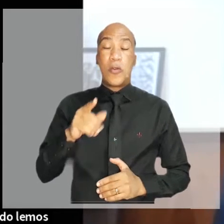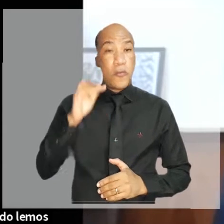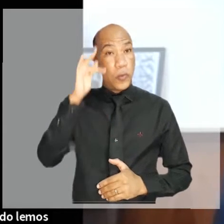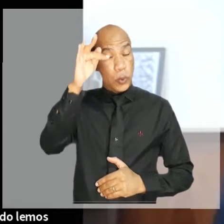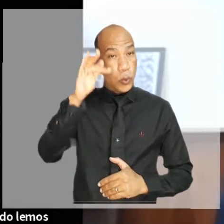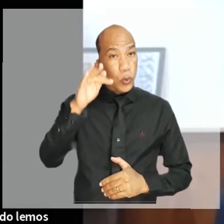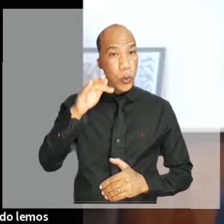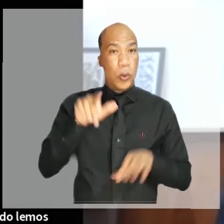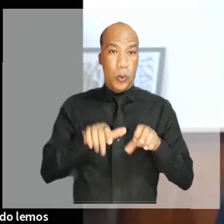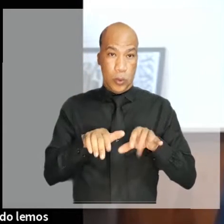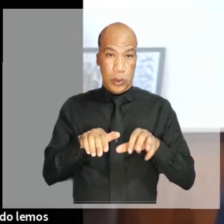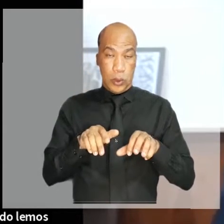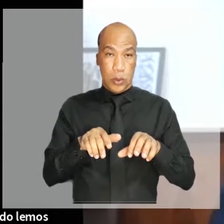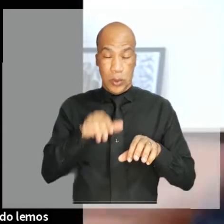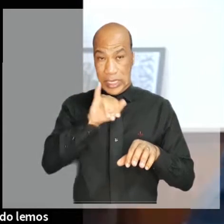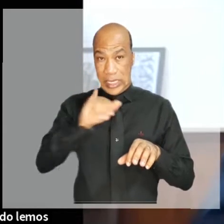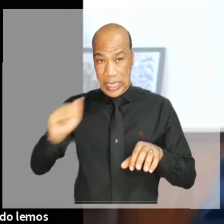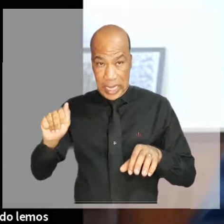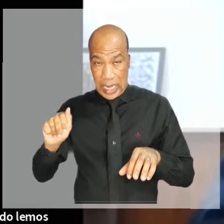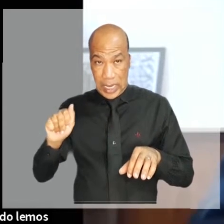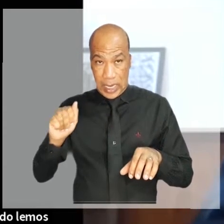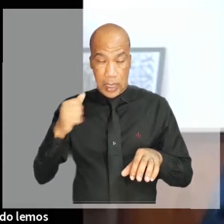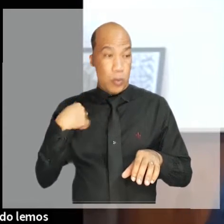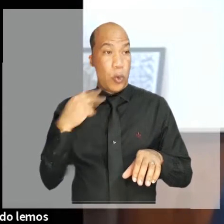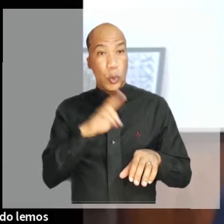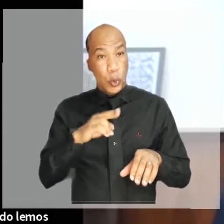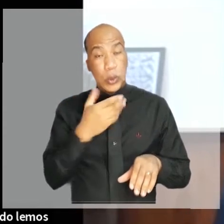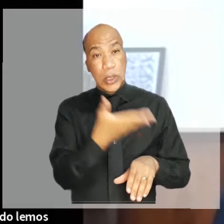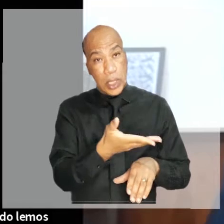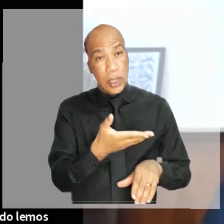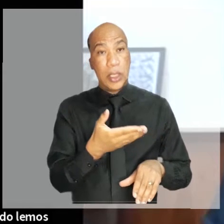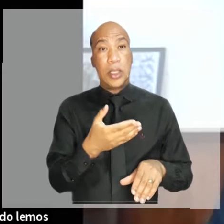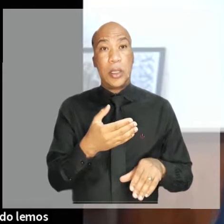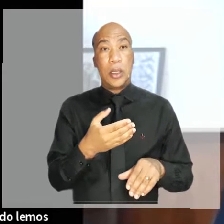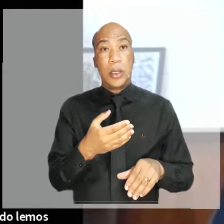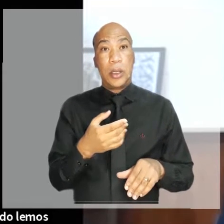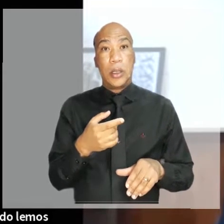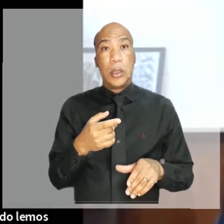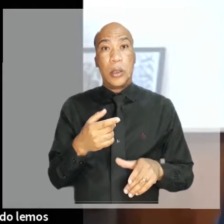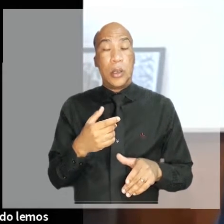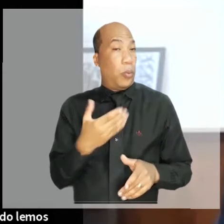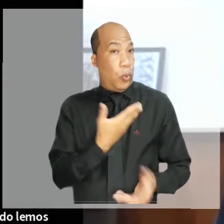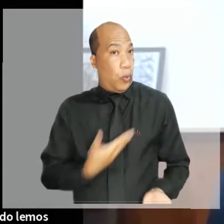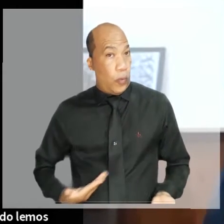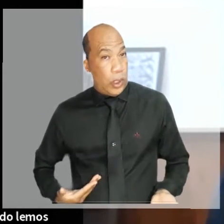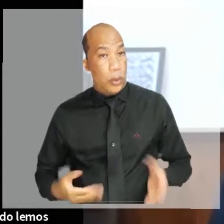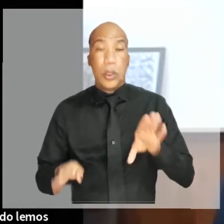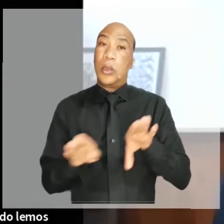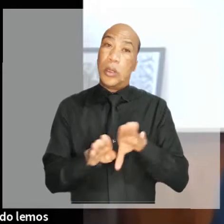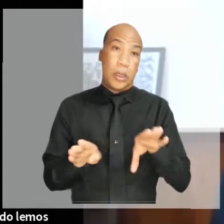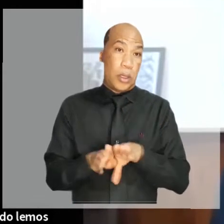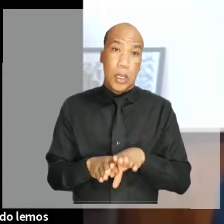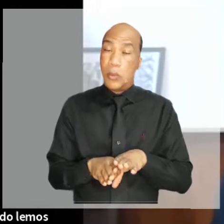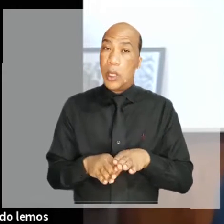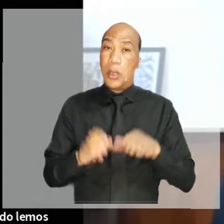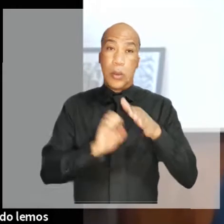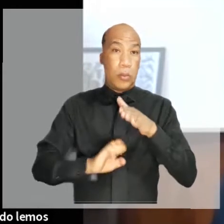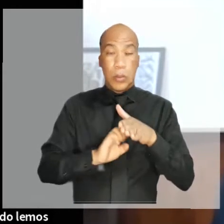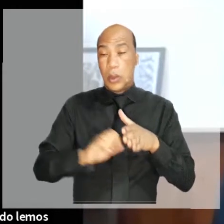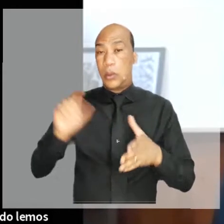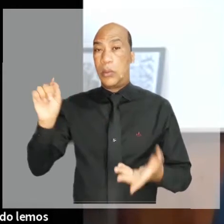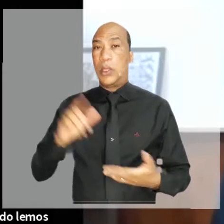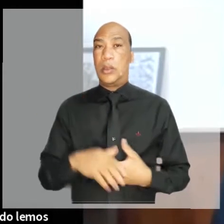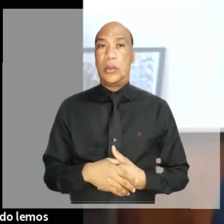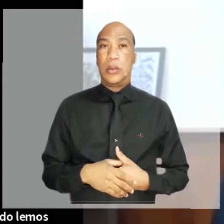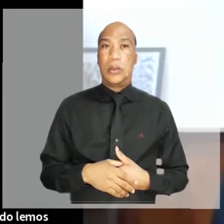só, vamos dizer, para o setor privado, mas especialmente para o próprio Poder Judiciário. Eu vejo o Poder Judiciário